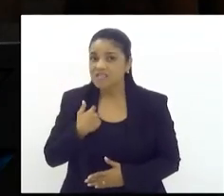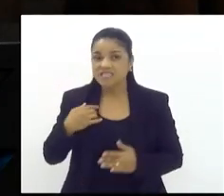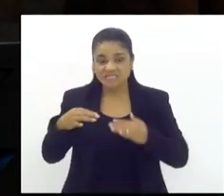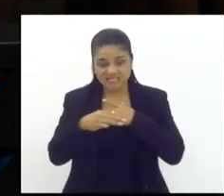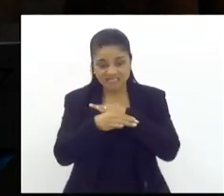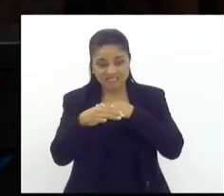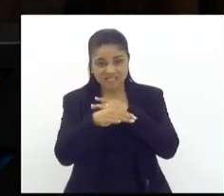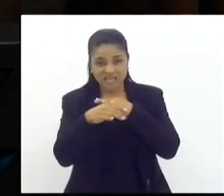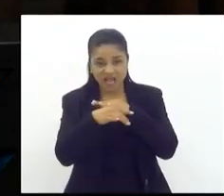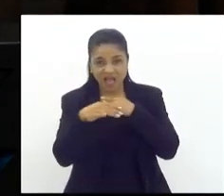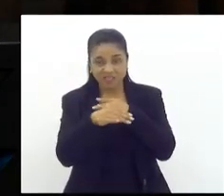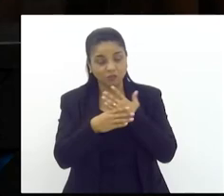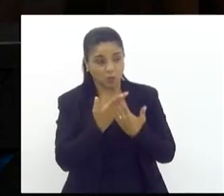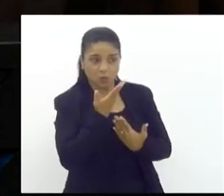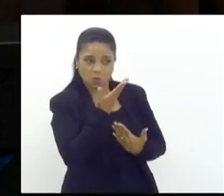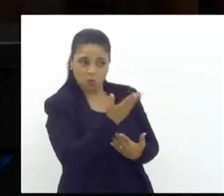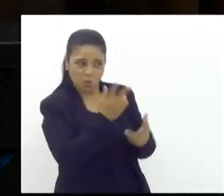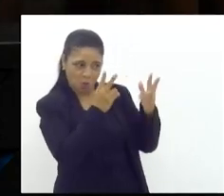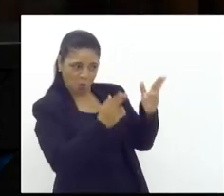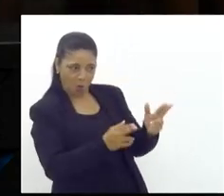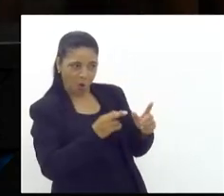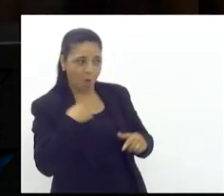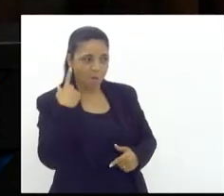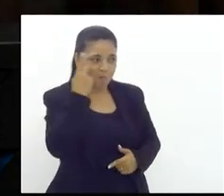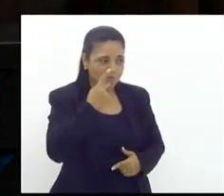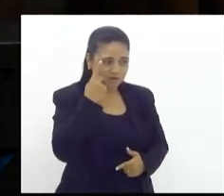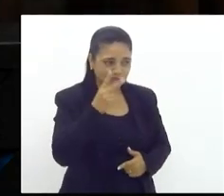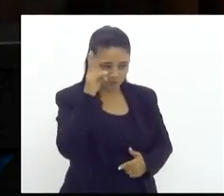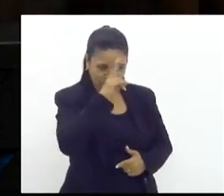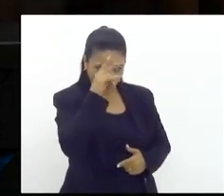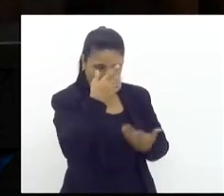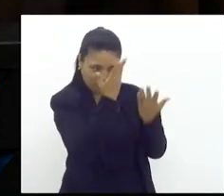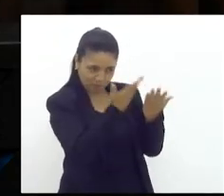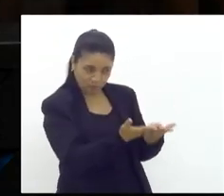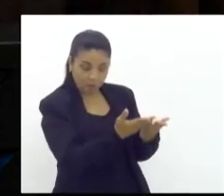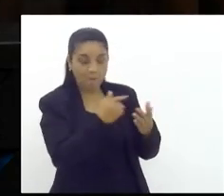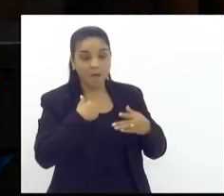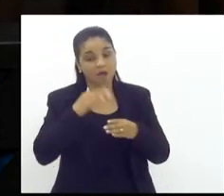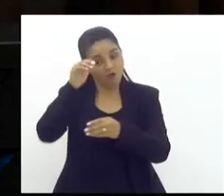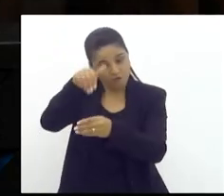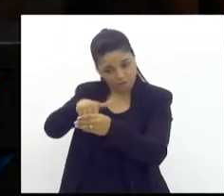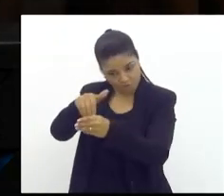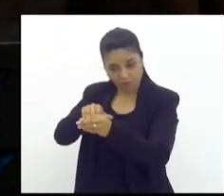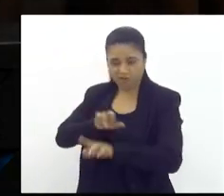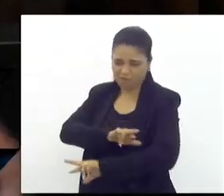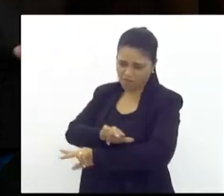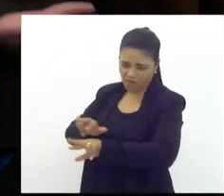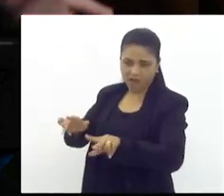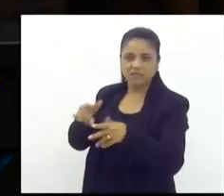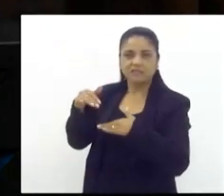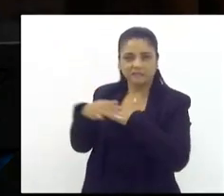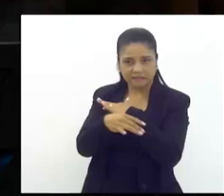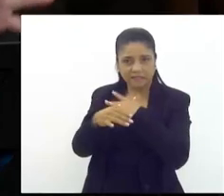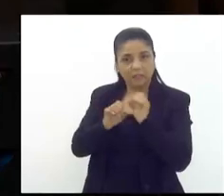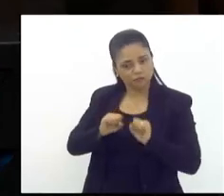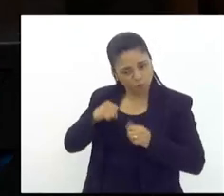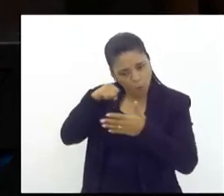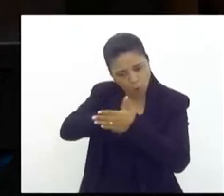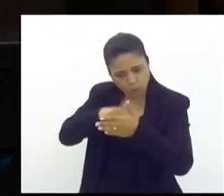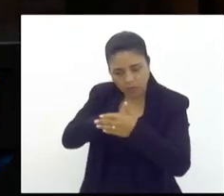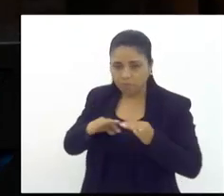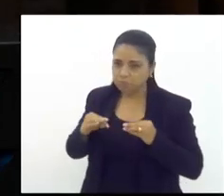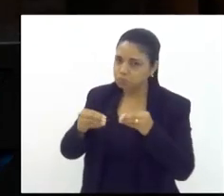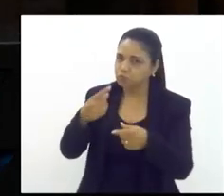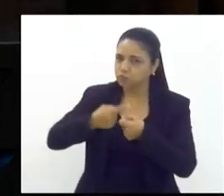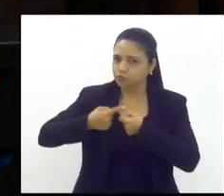não tendo tamanho político de vossa excelência a história política de vossa excelência tive voto em muitas cidades e tô aqui para lutar por todos os municípios